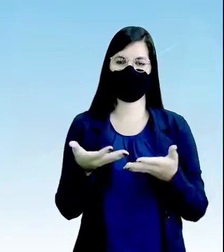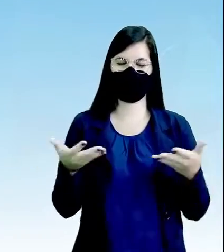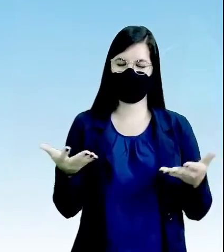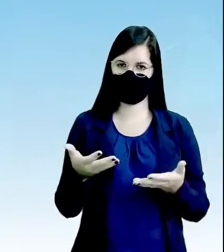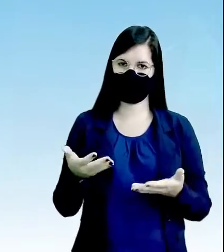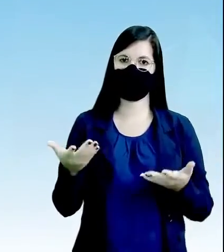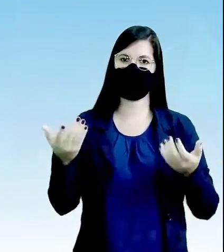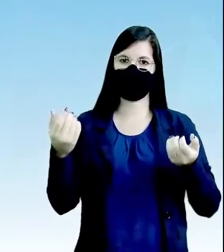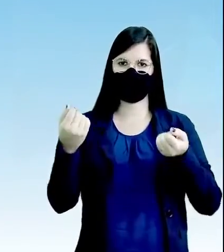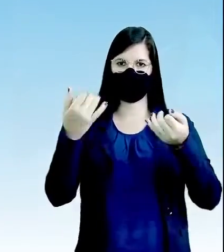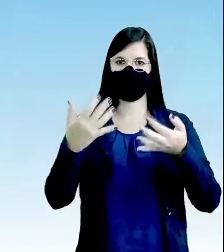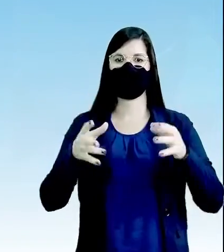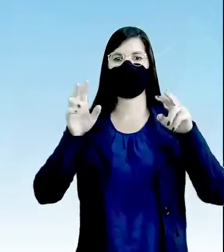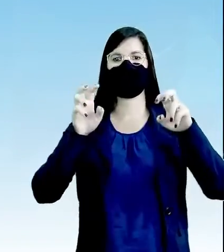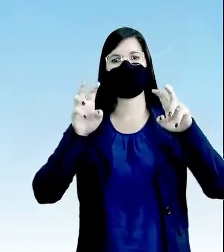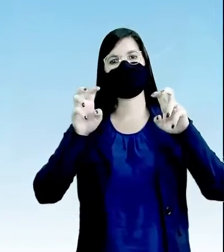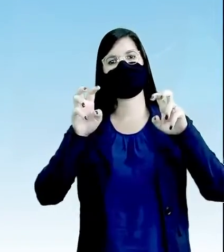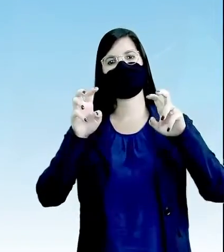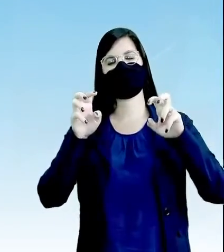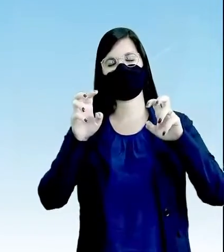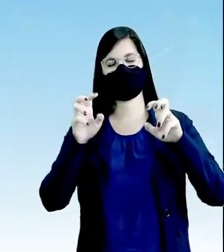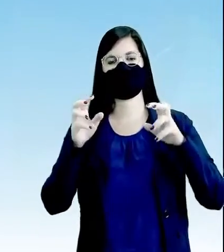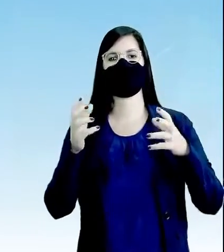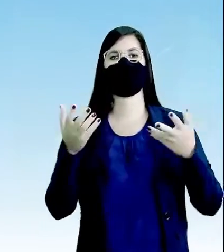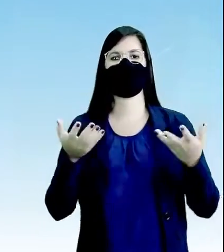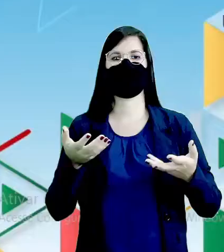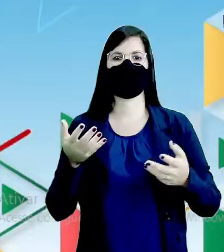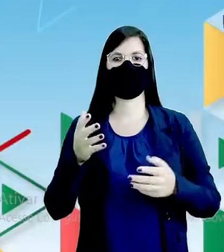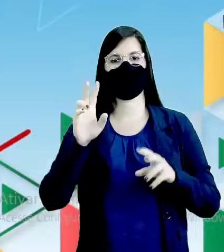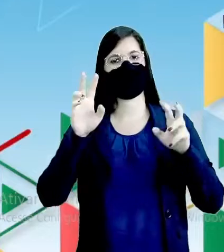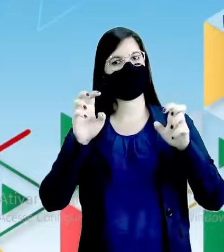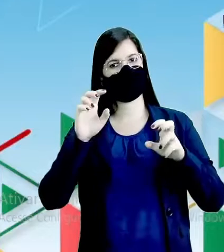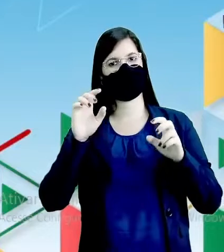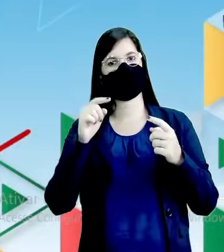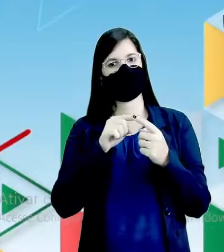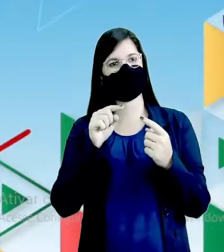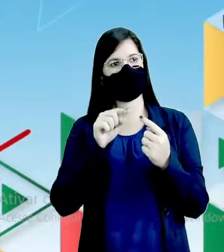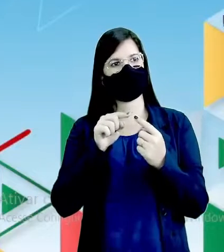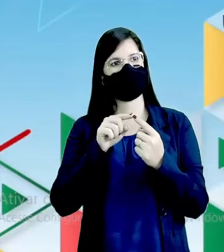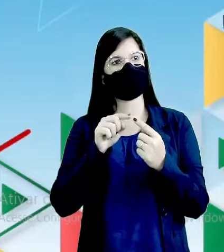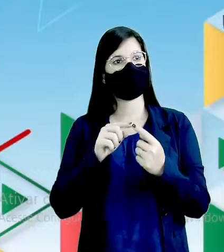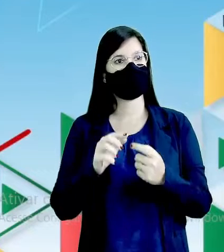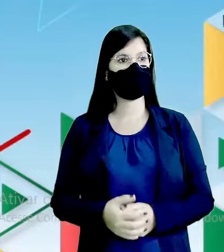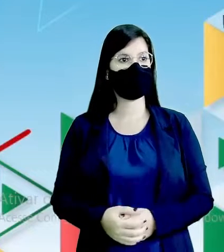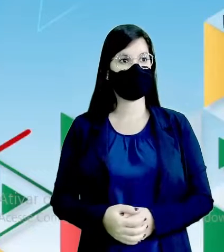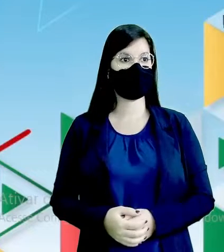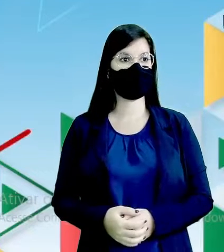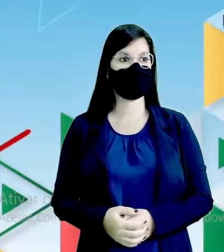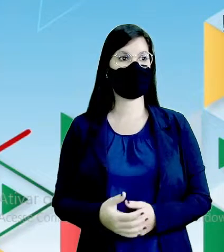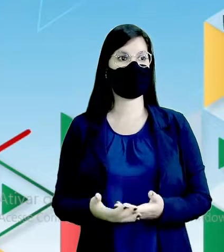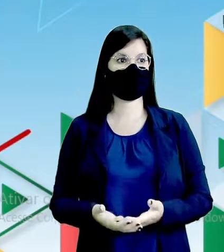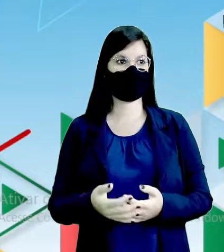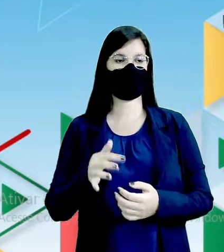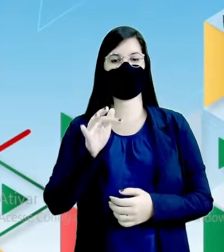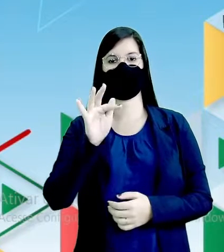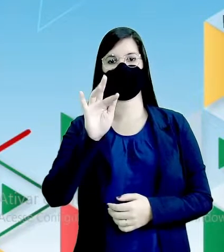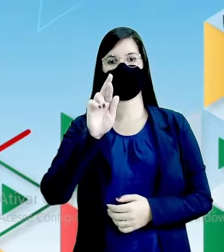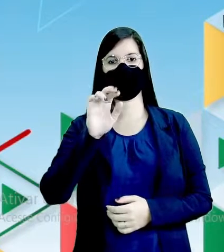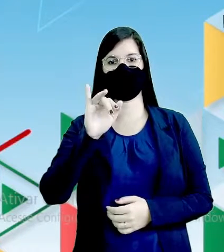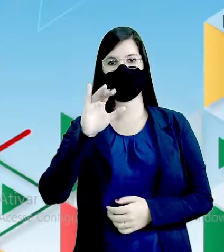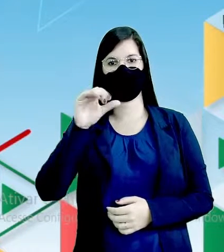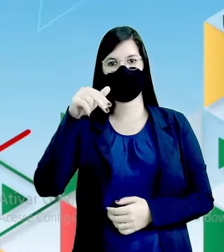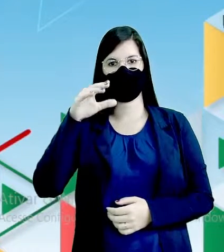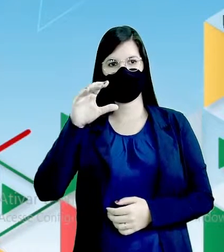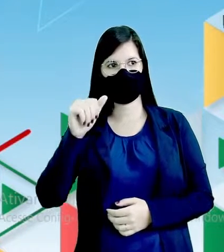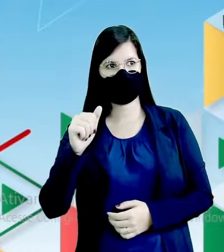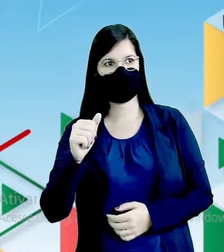senhor, César, na tela, lesse para nós aqui o tema bem específico. Vamos lá, como é na tela? Frei Caneca,